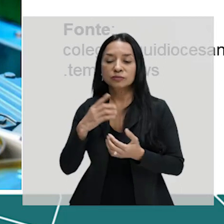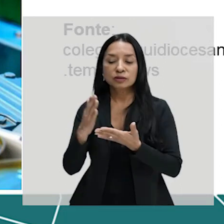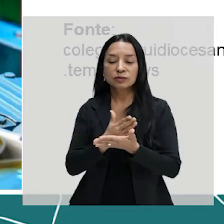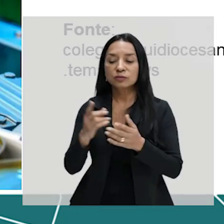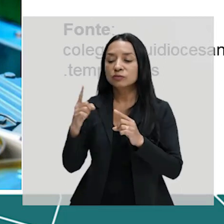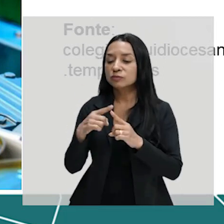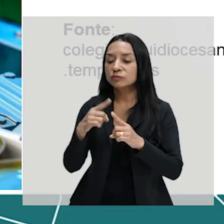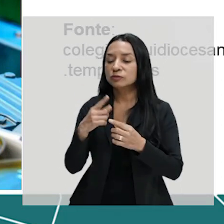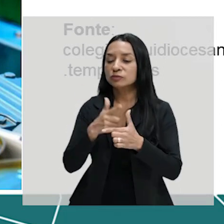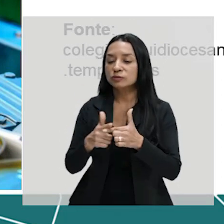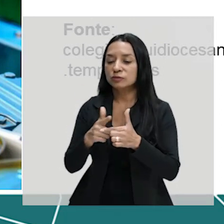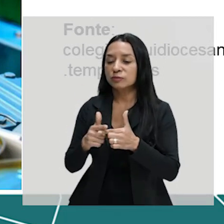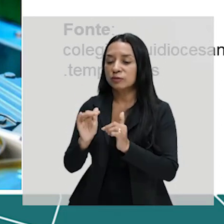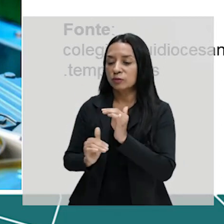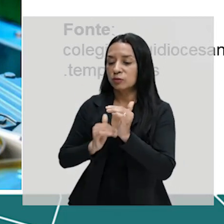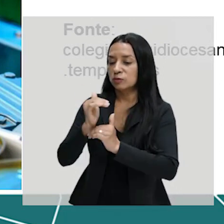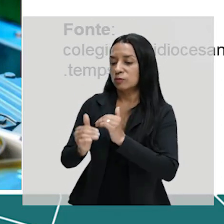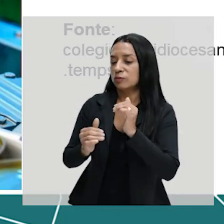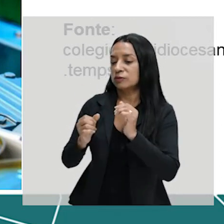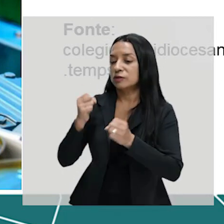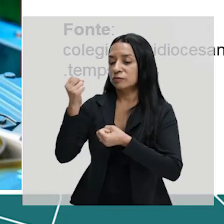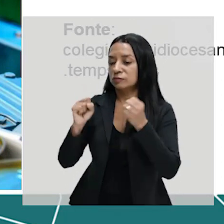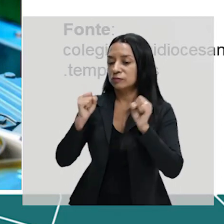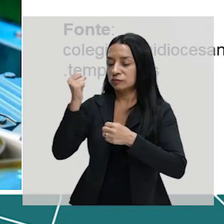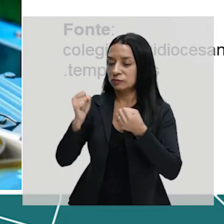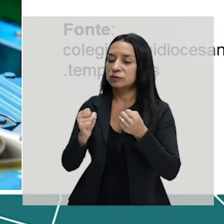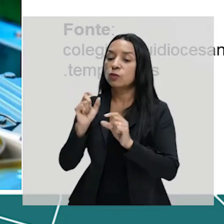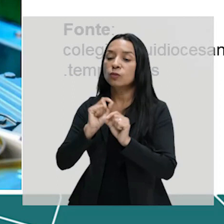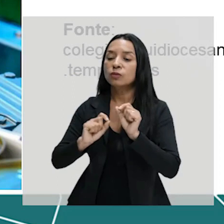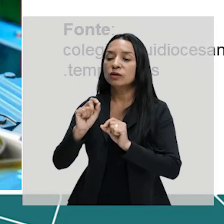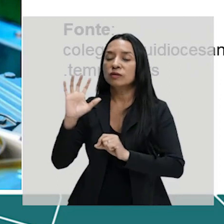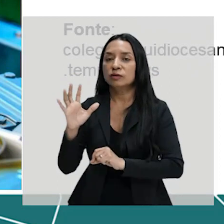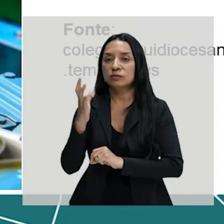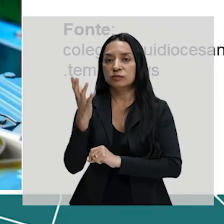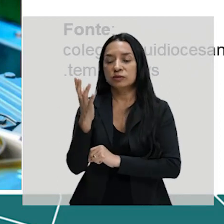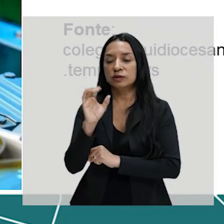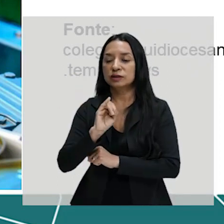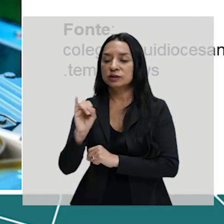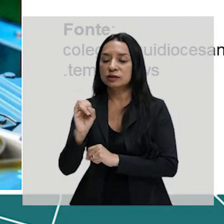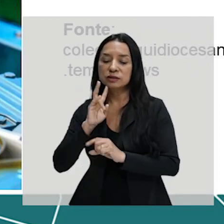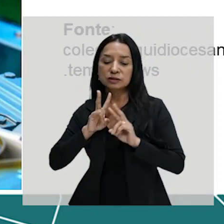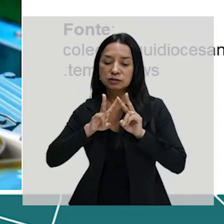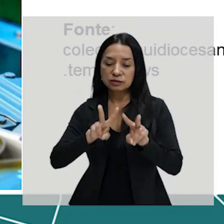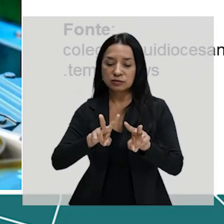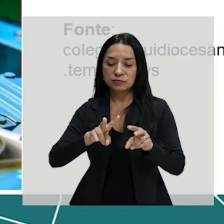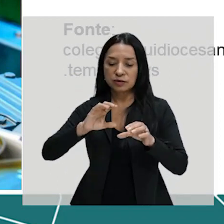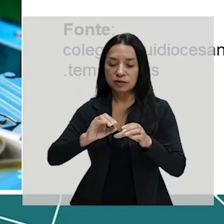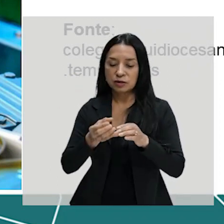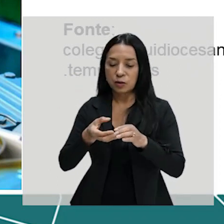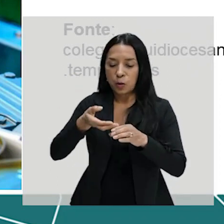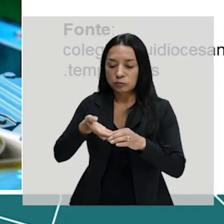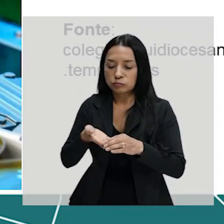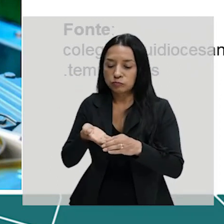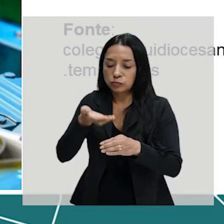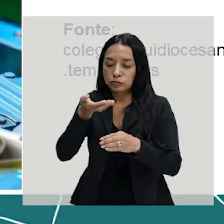algum tipo de problema no processo de fabricação que que vai acontecer se você olhar para um enlatado ele estiver estufado